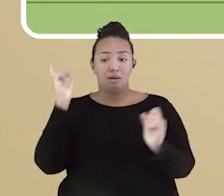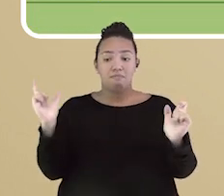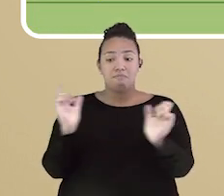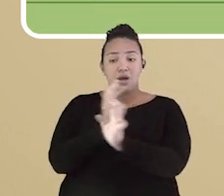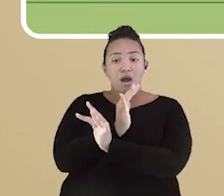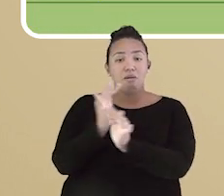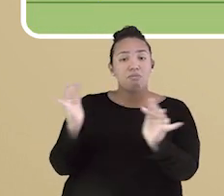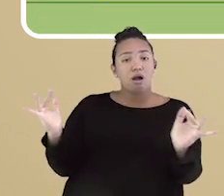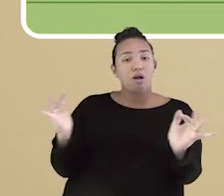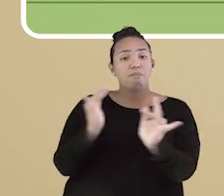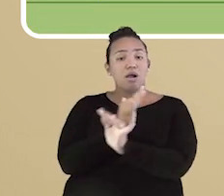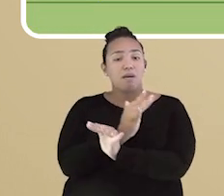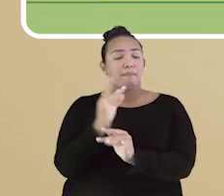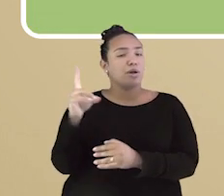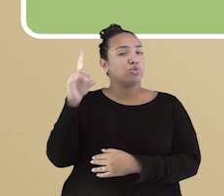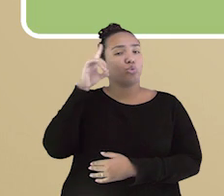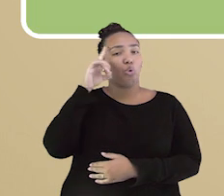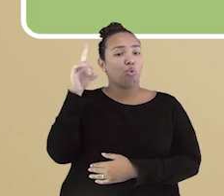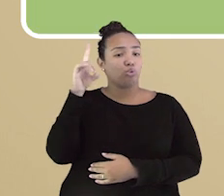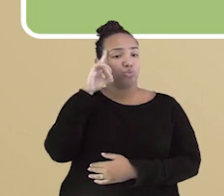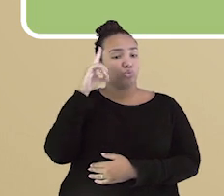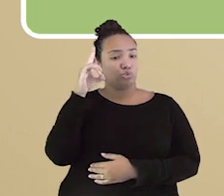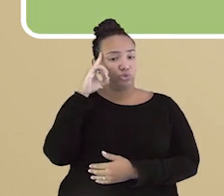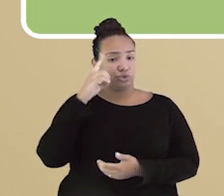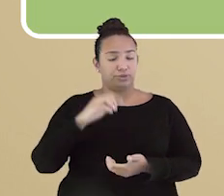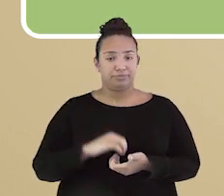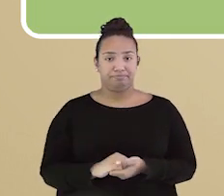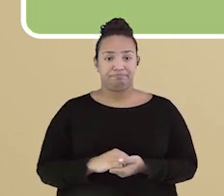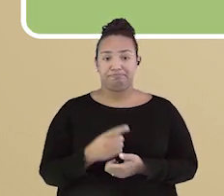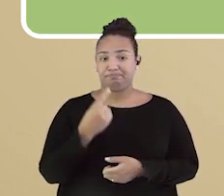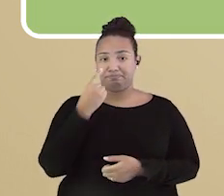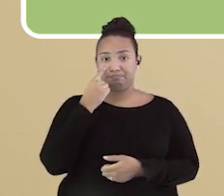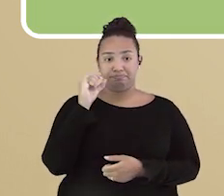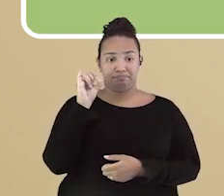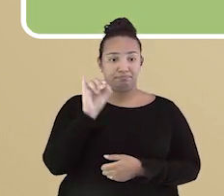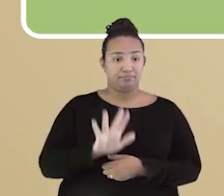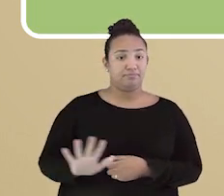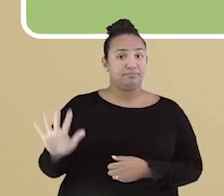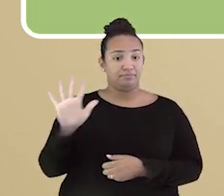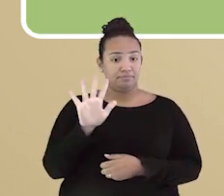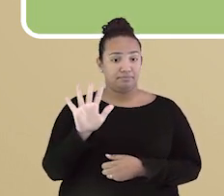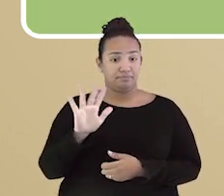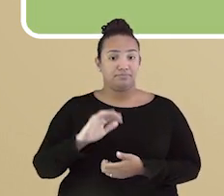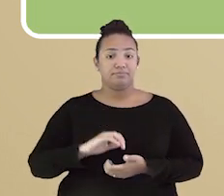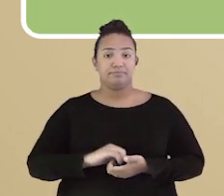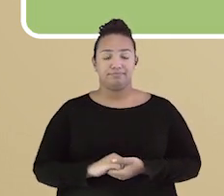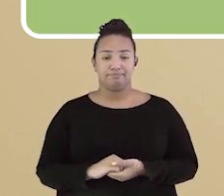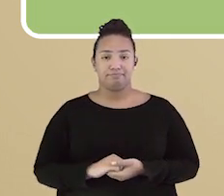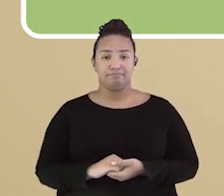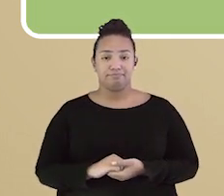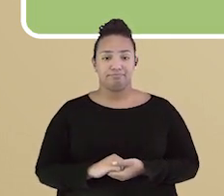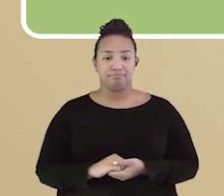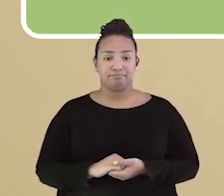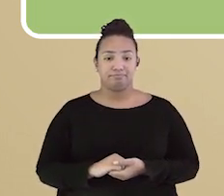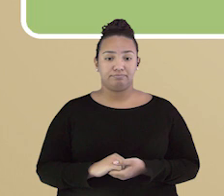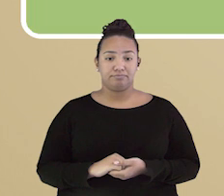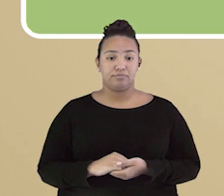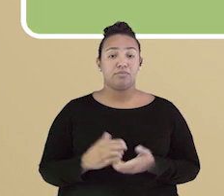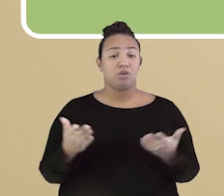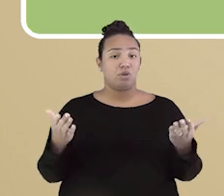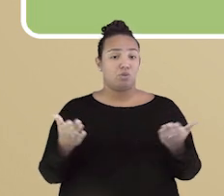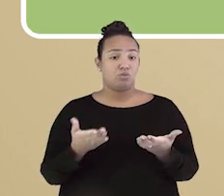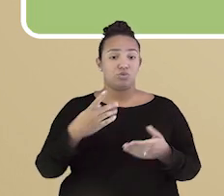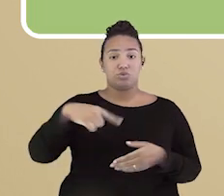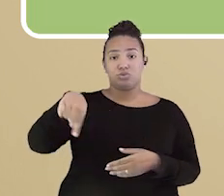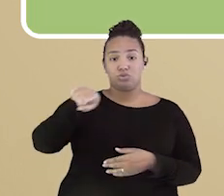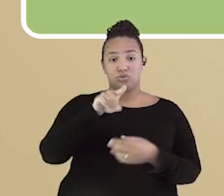os dias é muito grande. Observem a imagem que aparece aí, na tela de vocês. Nela, podemos observar uma